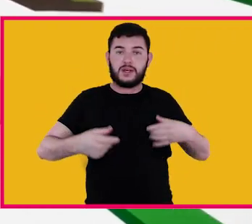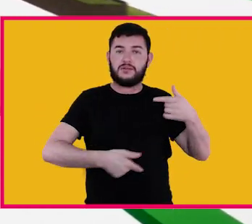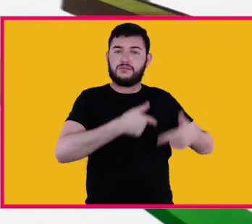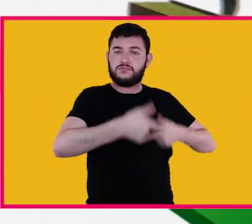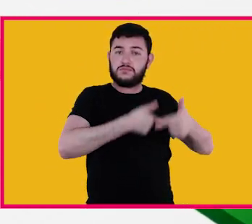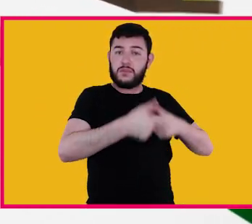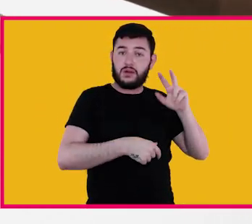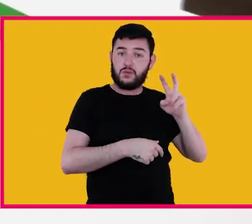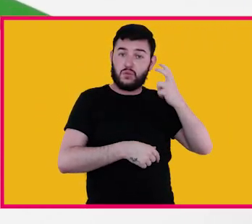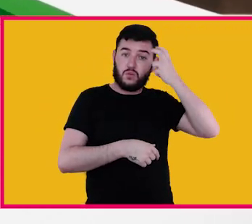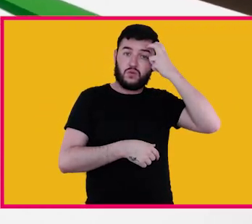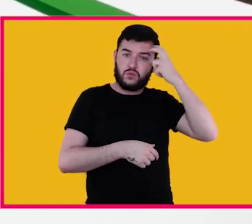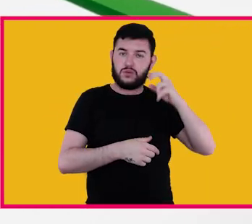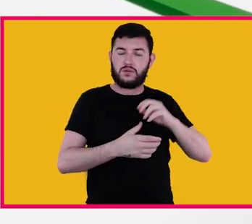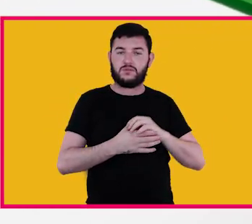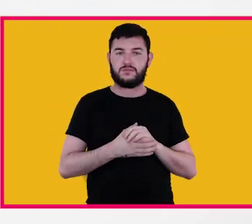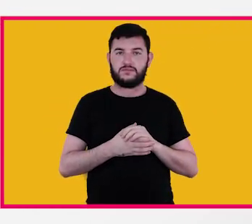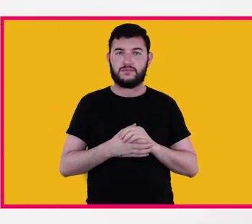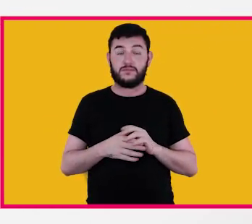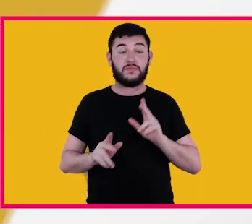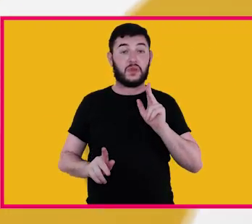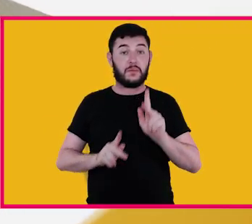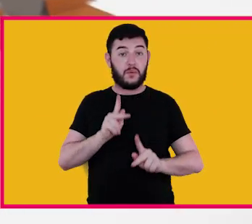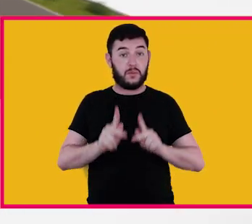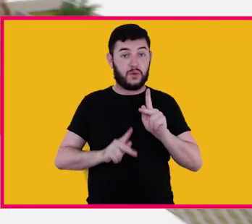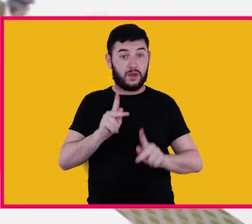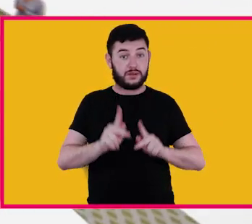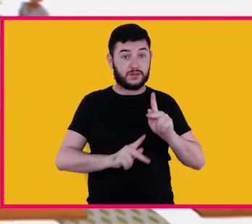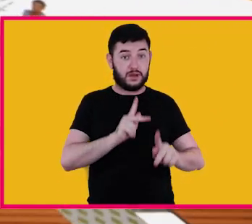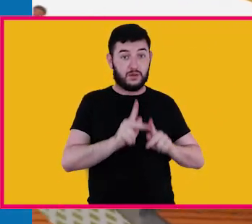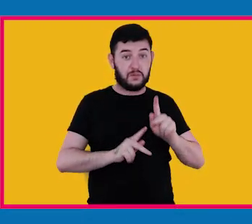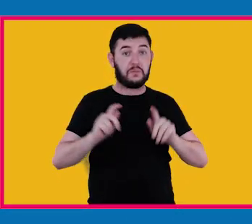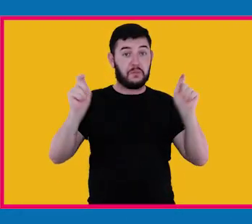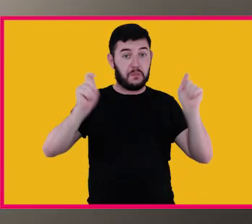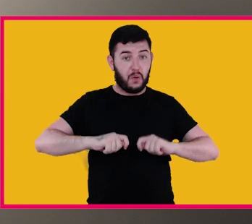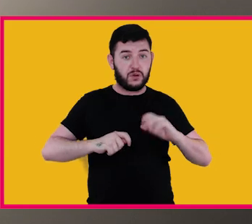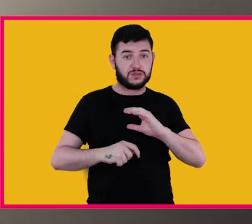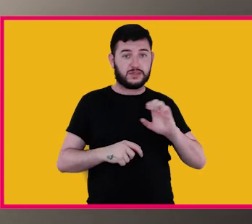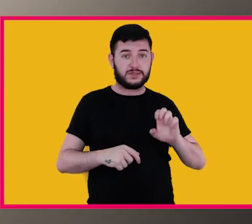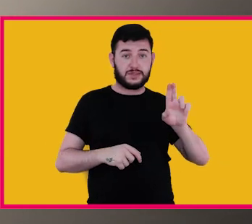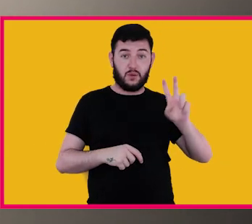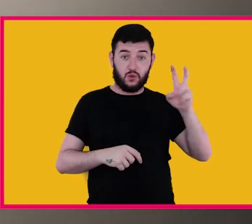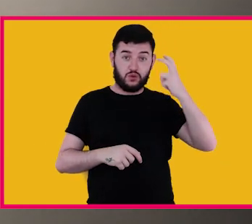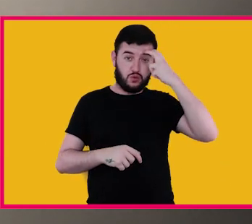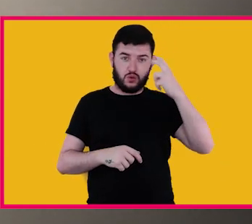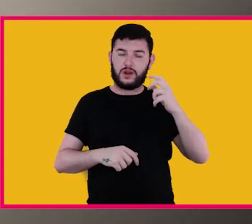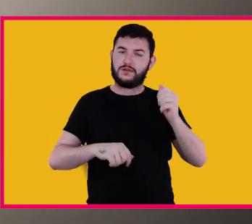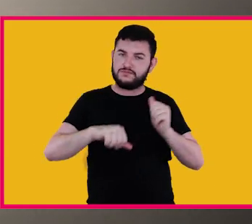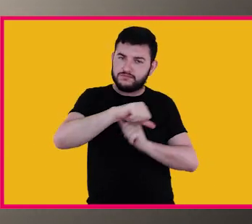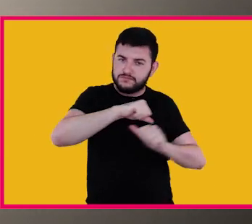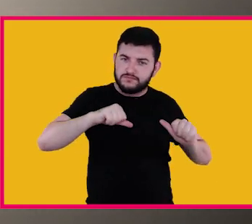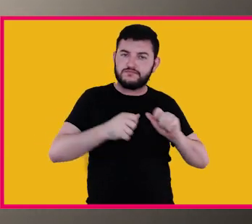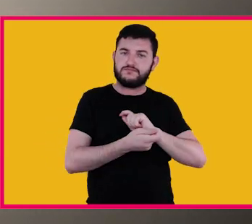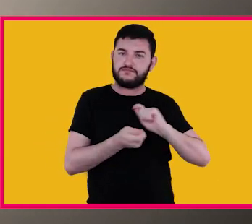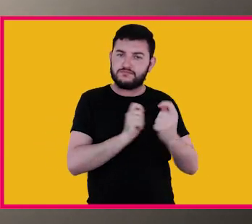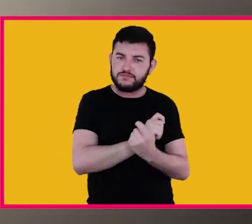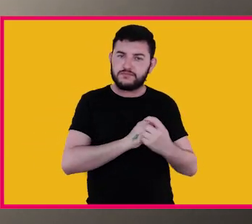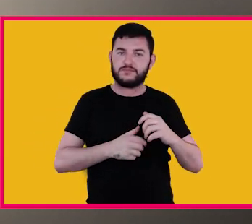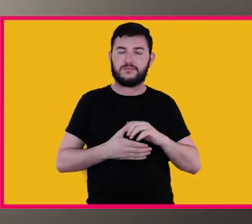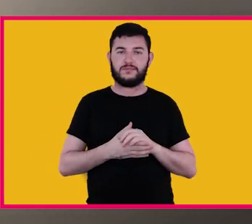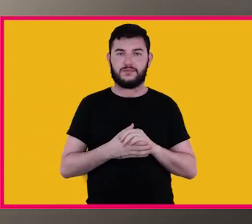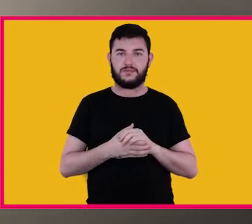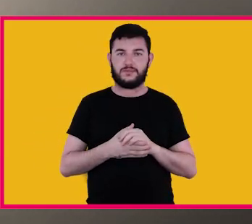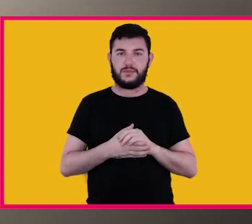cultural. Assim, a população poderá customizar o Céu da Cultura da sua cidade. Cada módulo desse pacote possui toda a documentação necessária